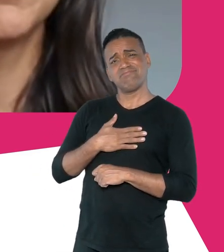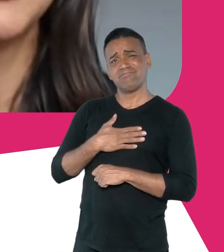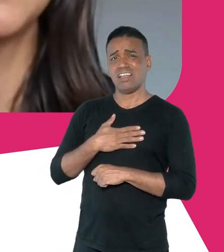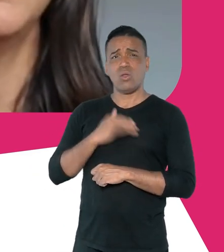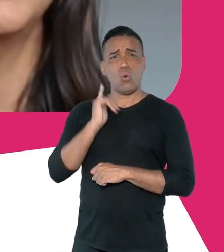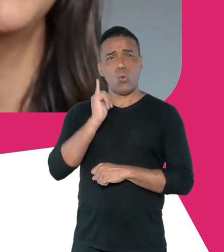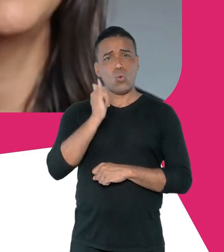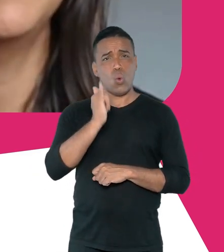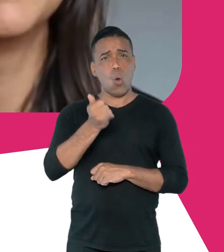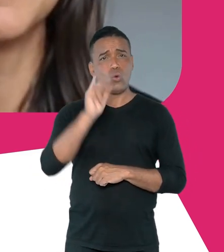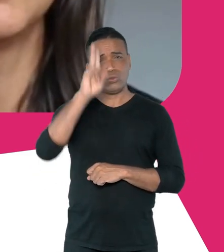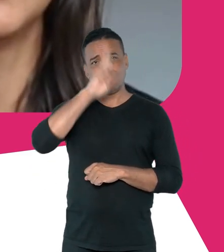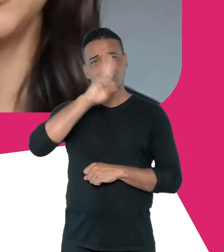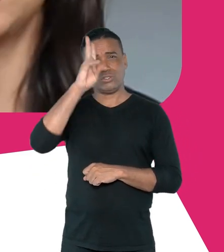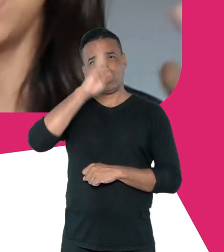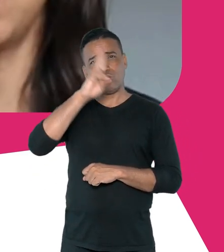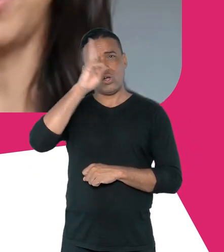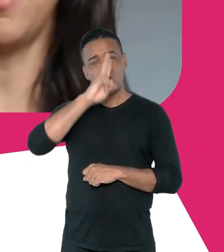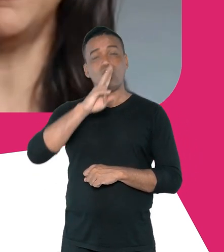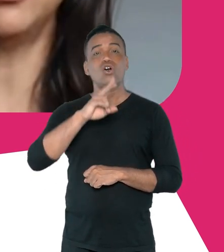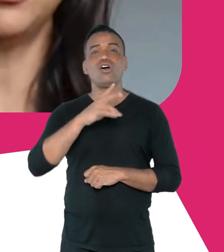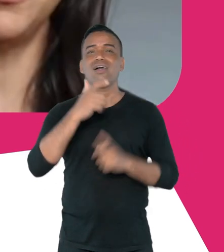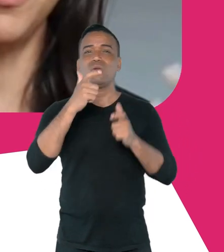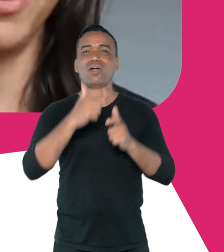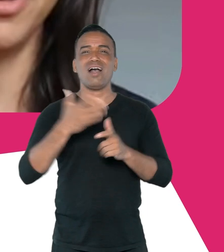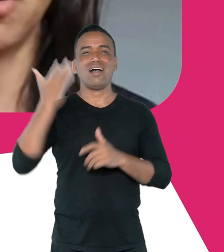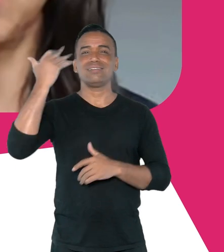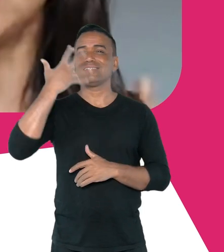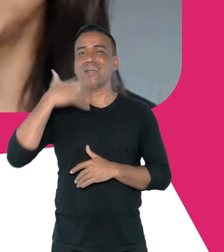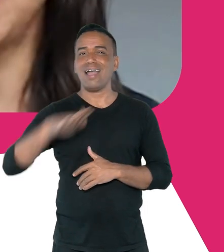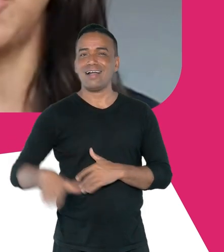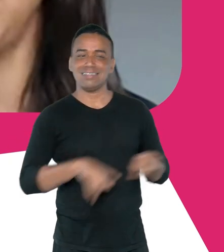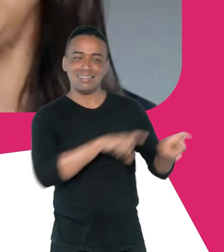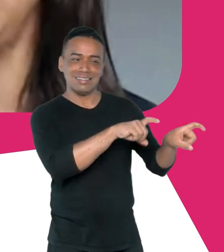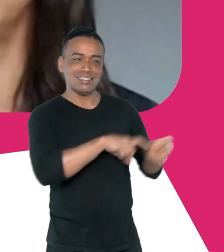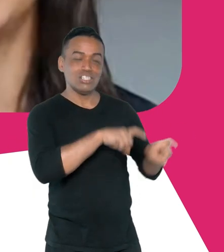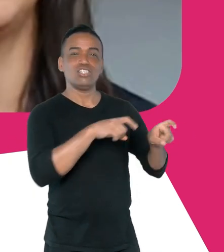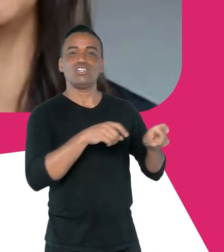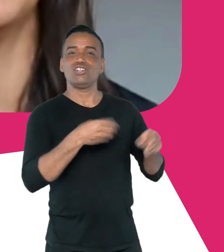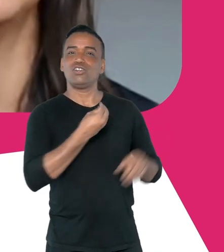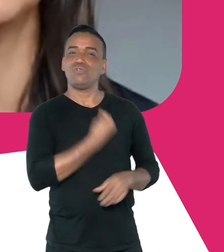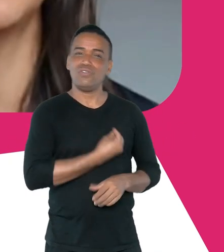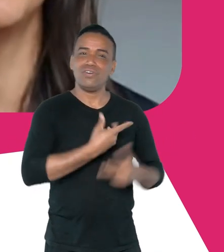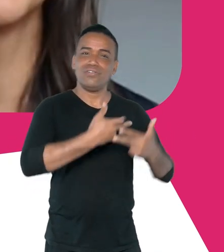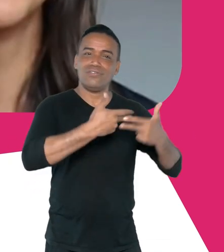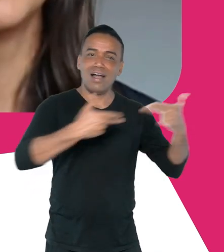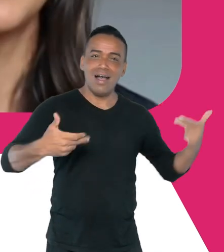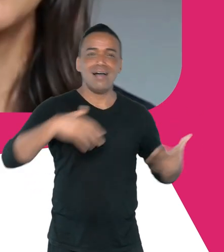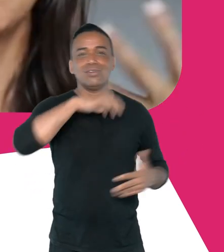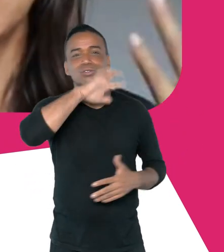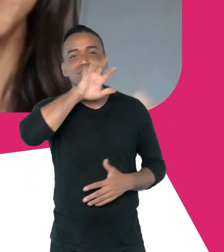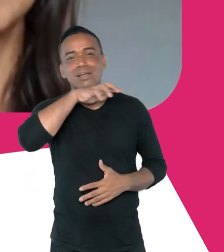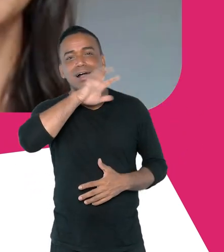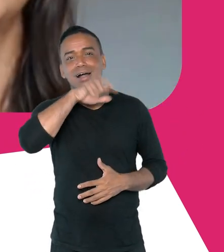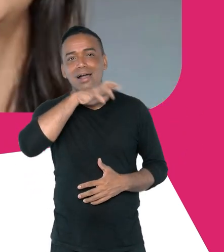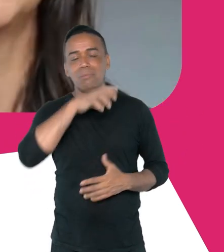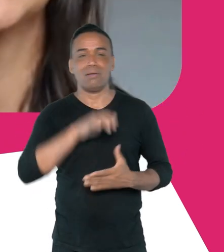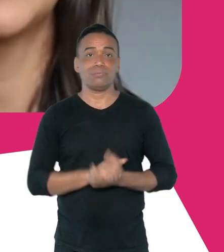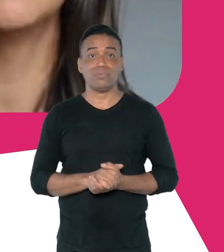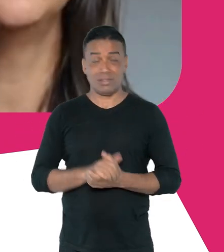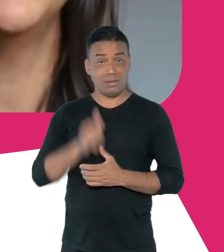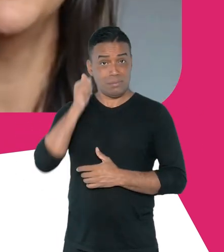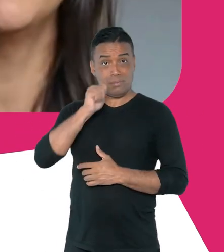Eu conto uma história que no sítio que eu morava, a gente vivia com muitos bichinhos, muitos animais e tal. E aí uma amiga minha